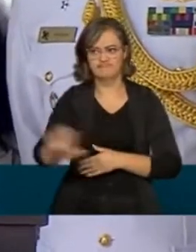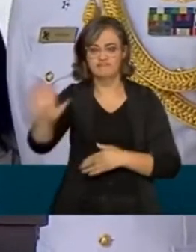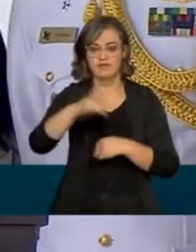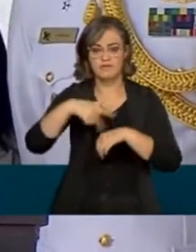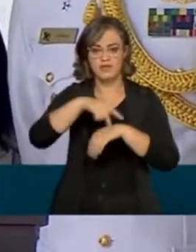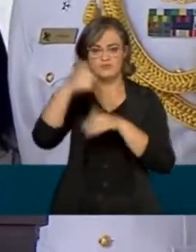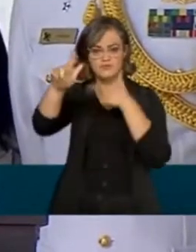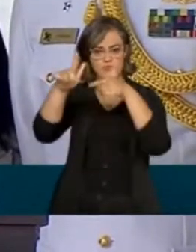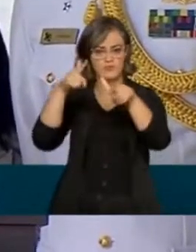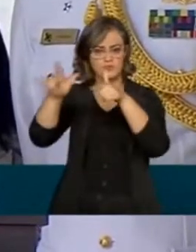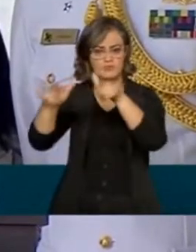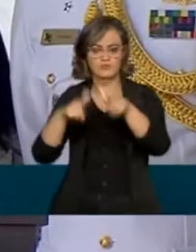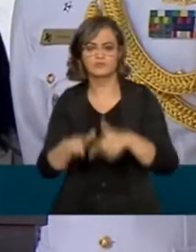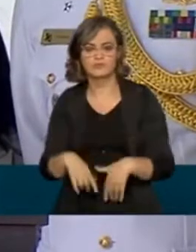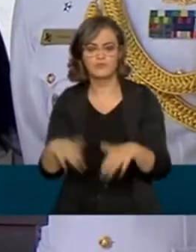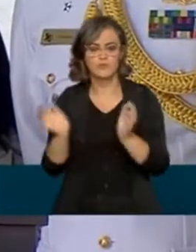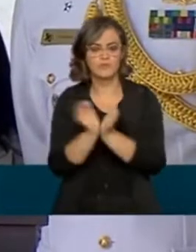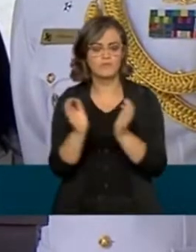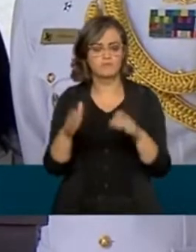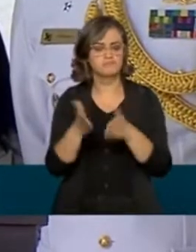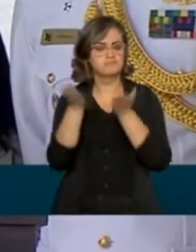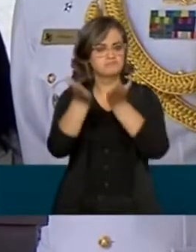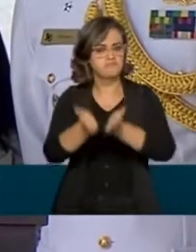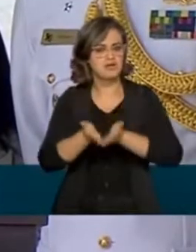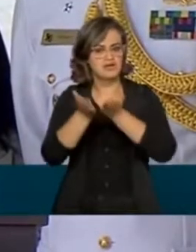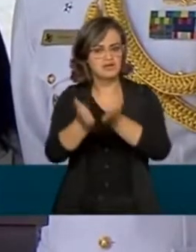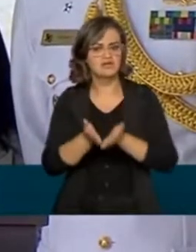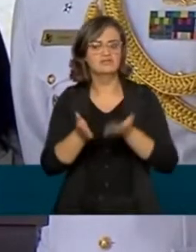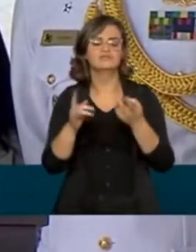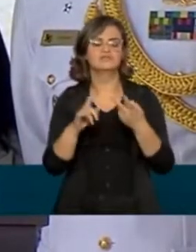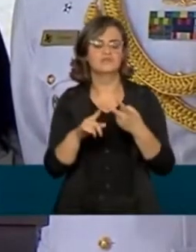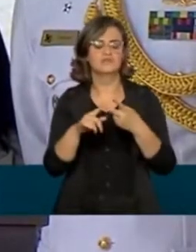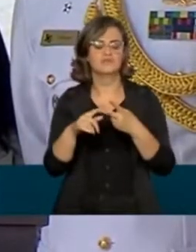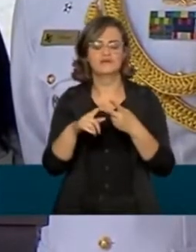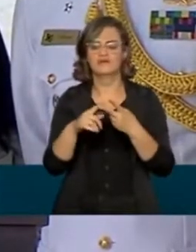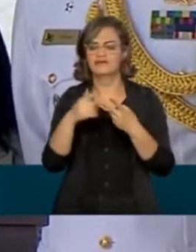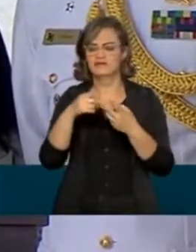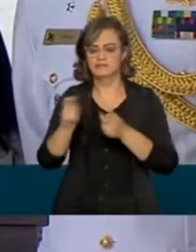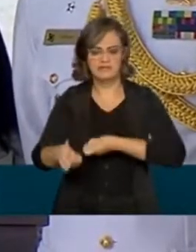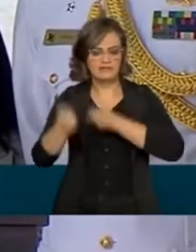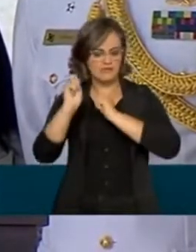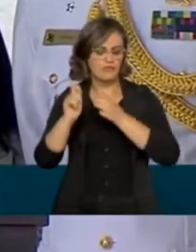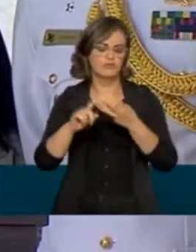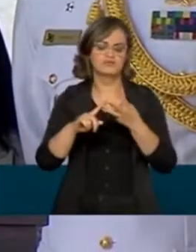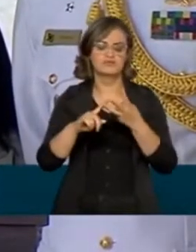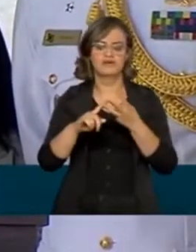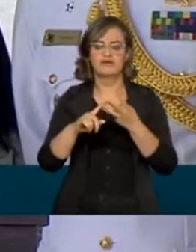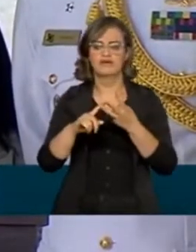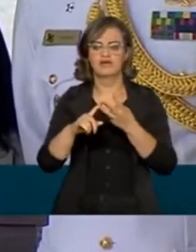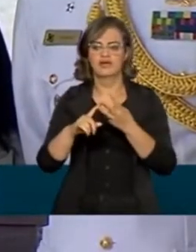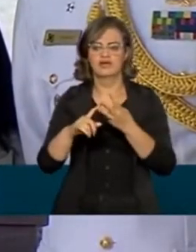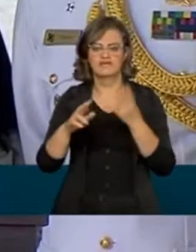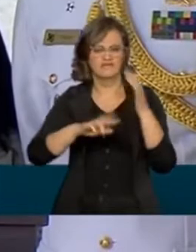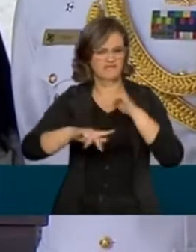exterior. À comunidade marítima, a inseridos marítimos, fluviários, pescadores, mergulhadores e práticos,